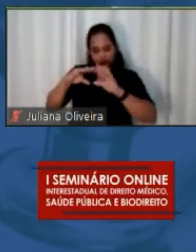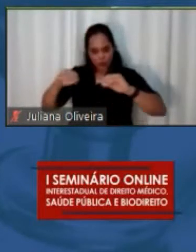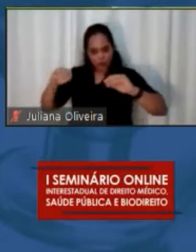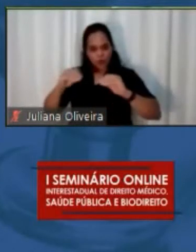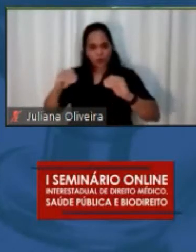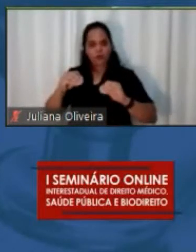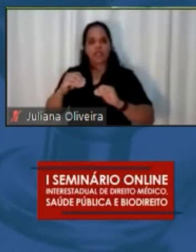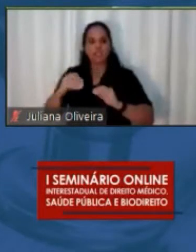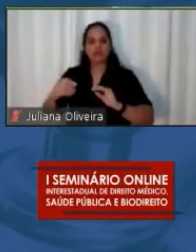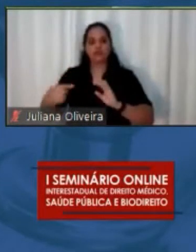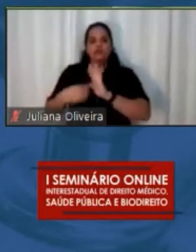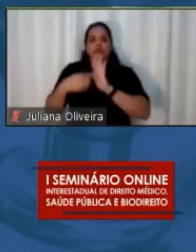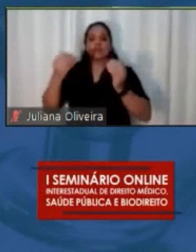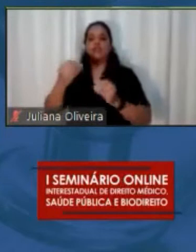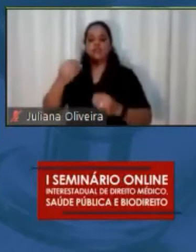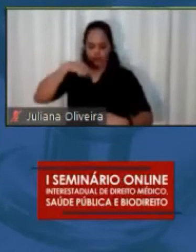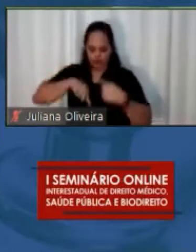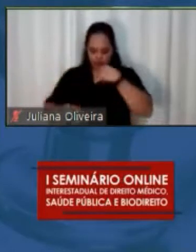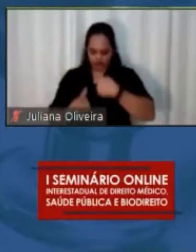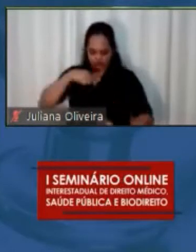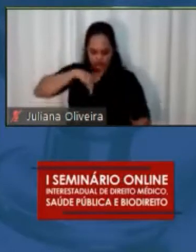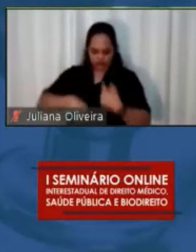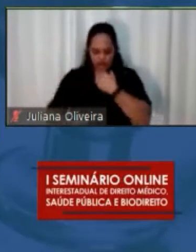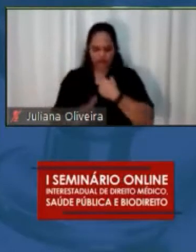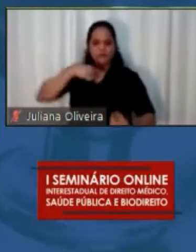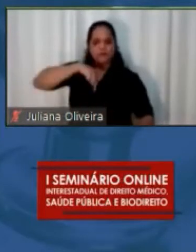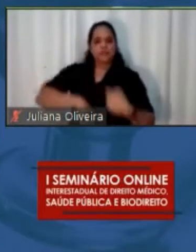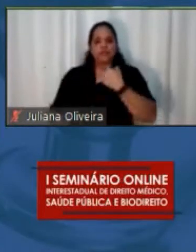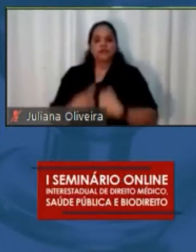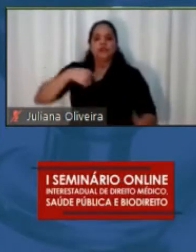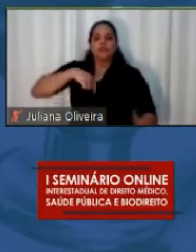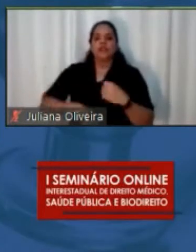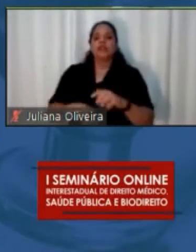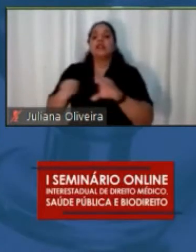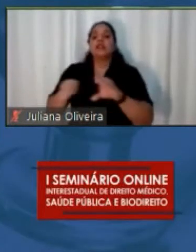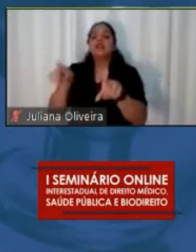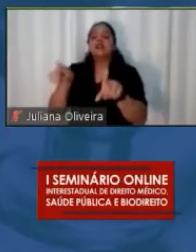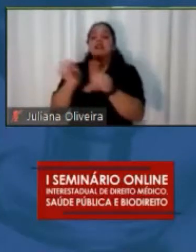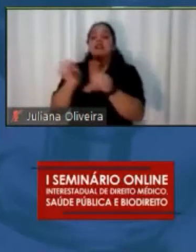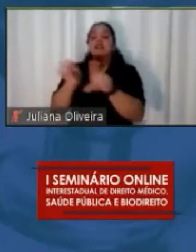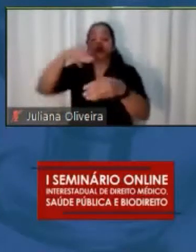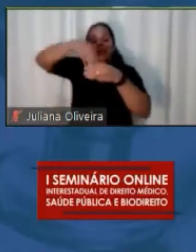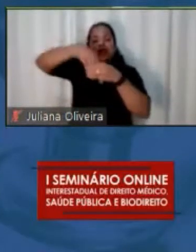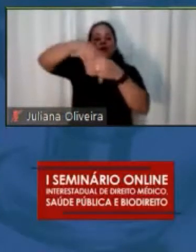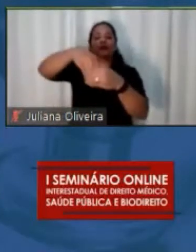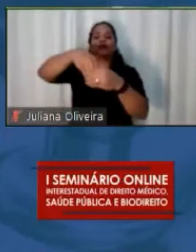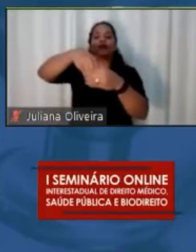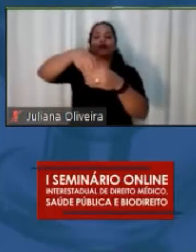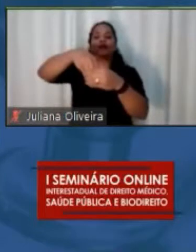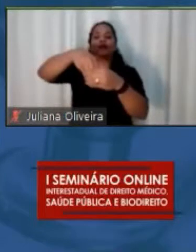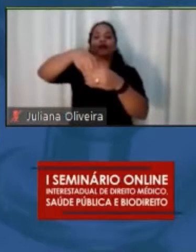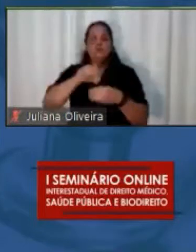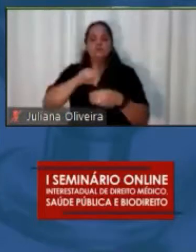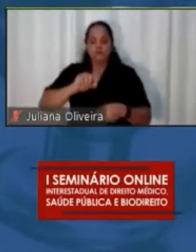seu transporte de oxigênio e a hemoglobina livre faz com que ela retire o oxigênio